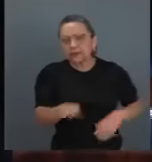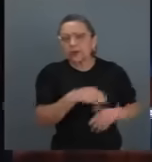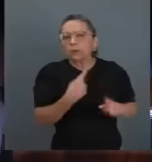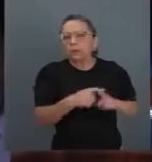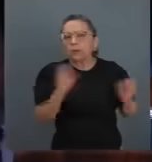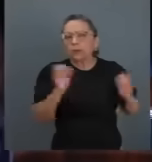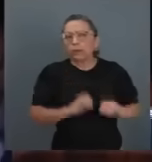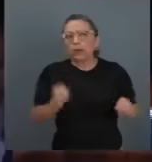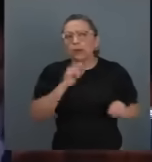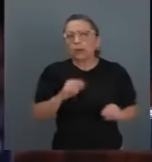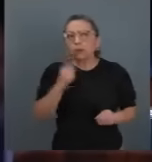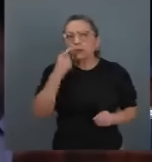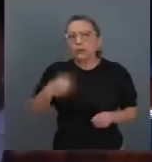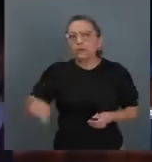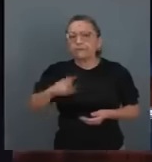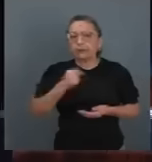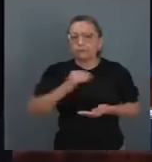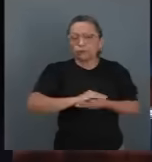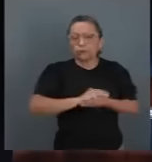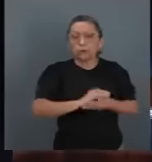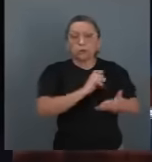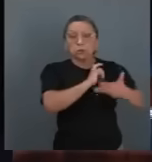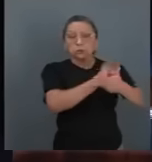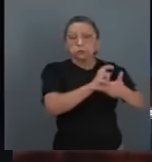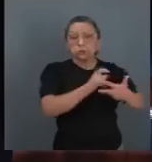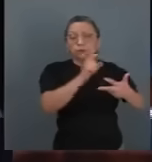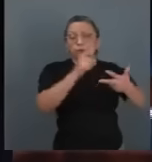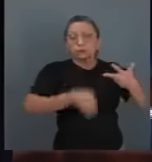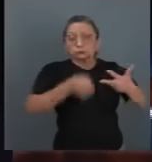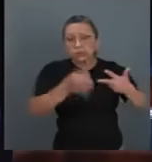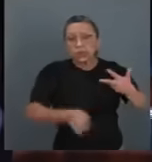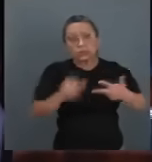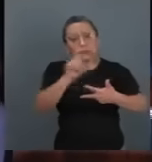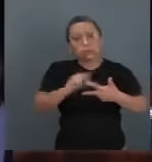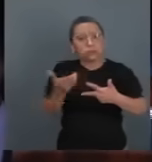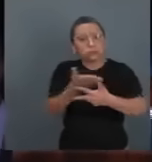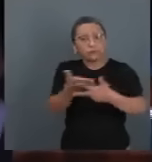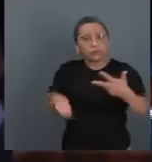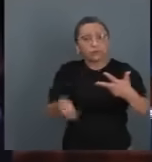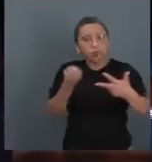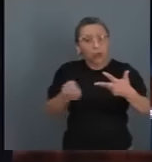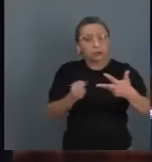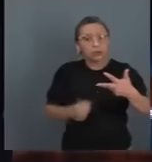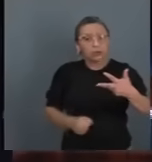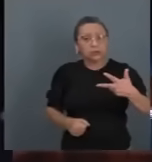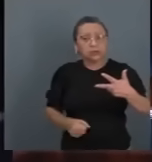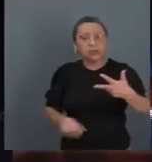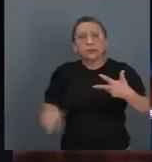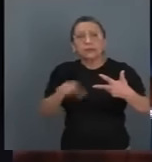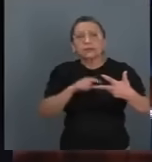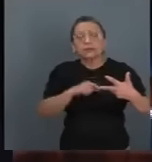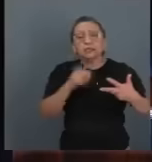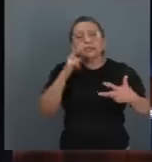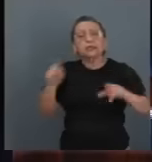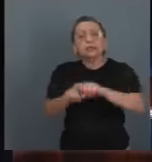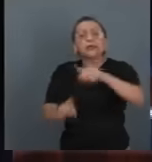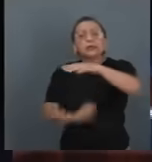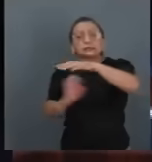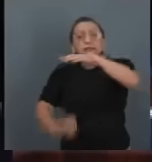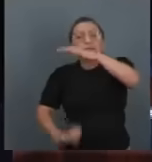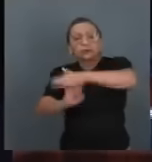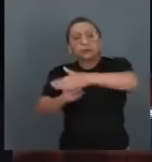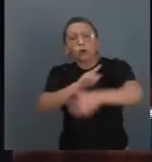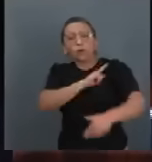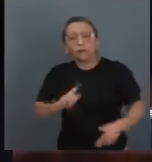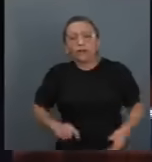envia a fundo? Seja no Executivo, seja no Judiciário, seja no Legislativo, seja nas empresas estatais. E